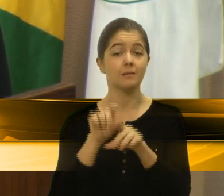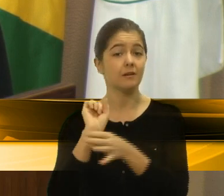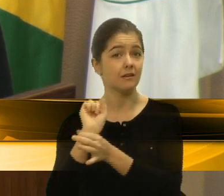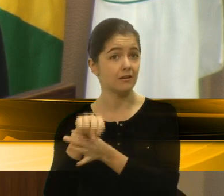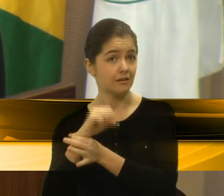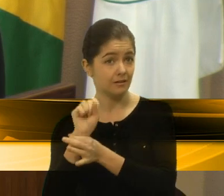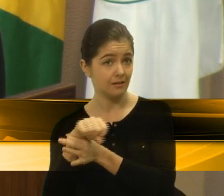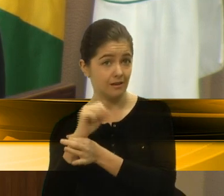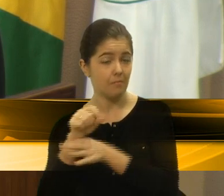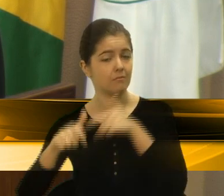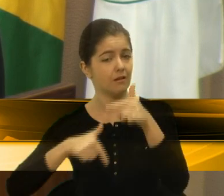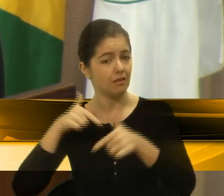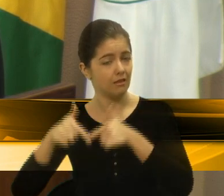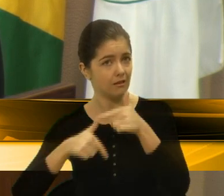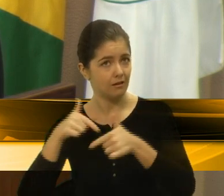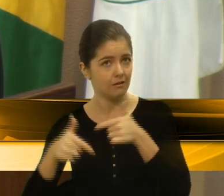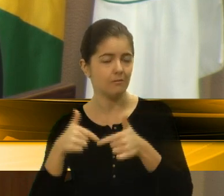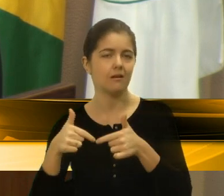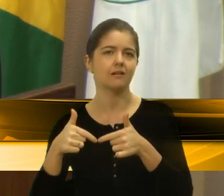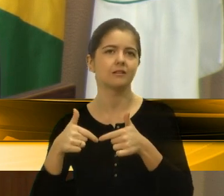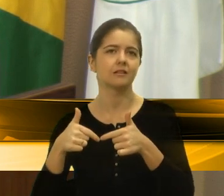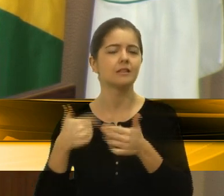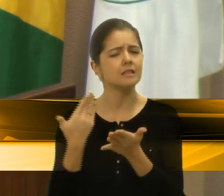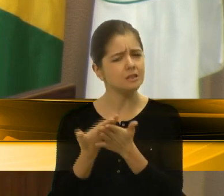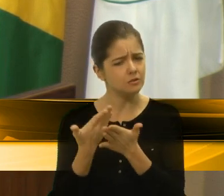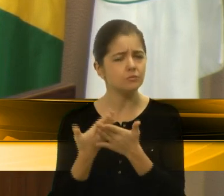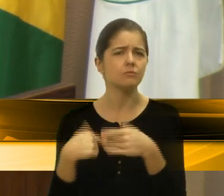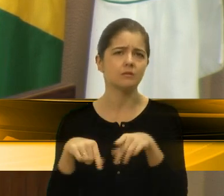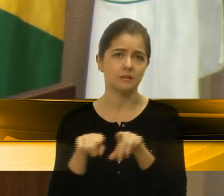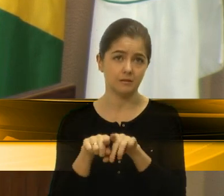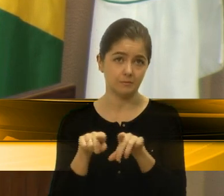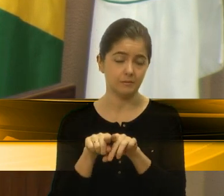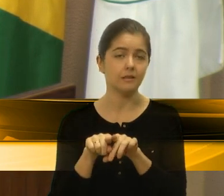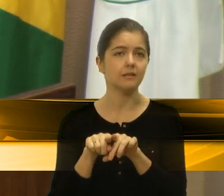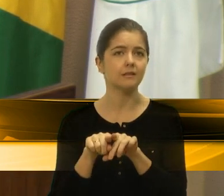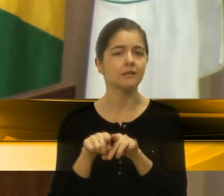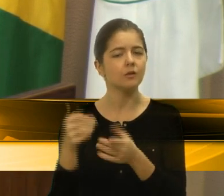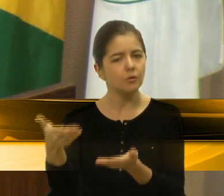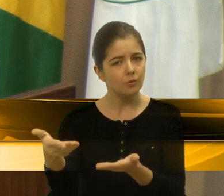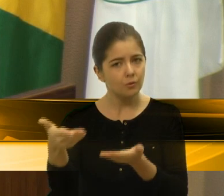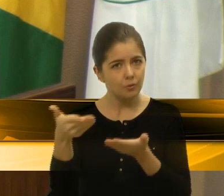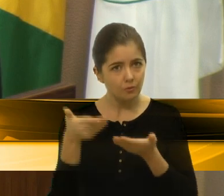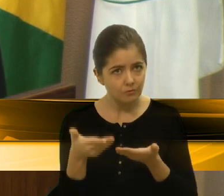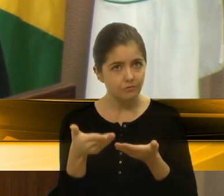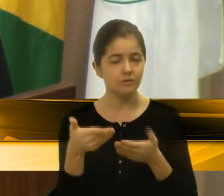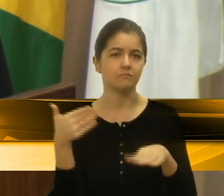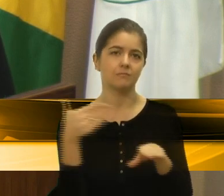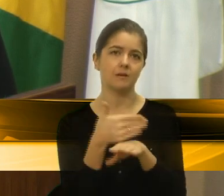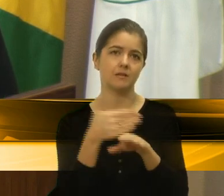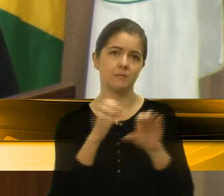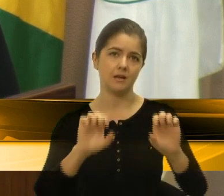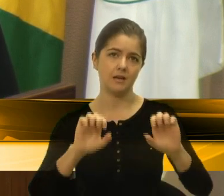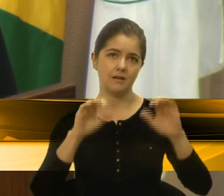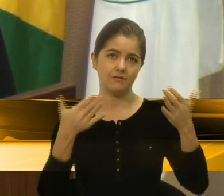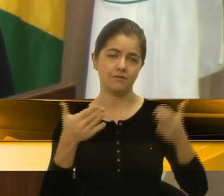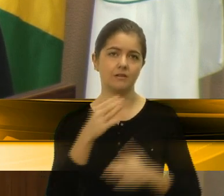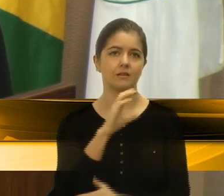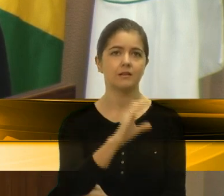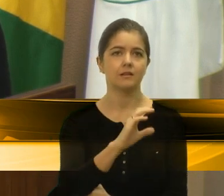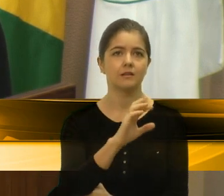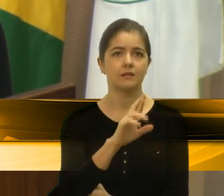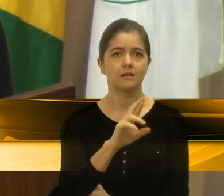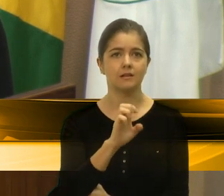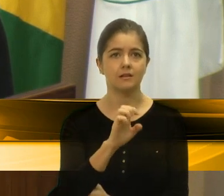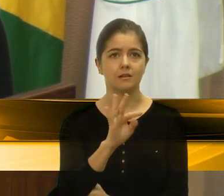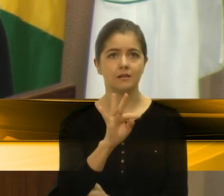os estudantes dessas mesmas áreas, então, um convite para que se façam presentes num evento do CREFITO, que vai ocorrer